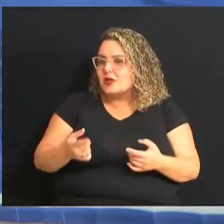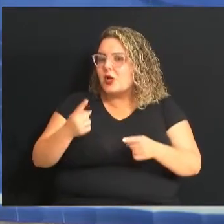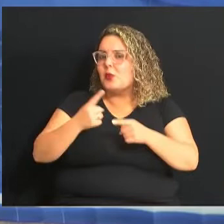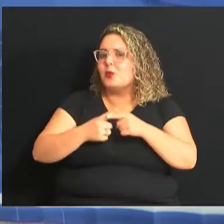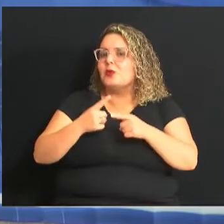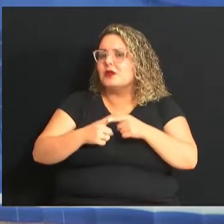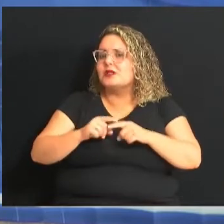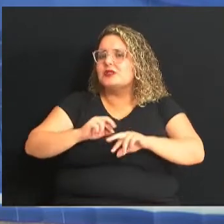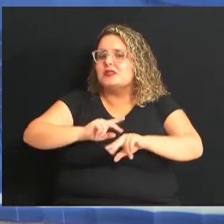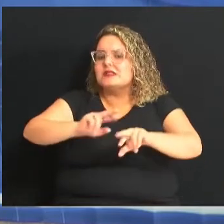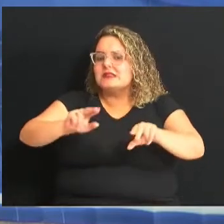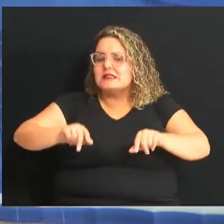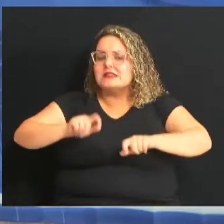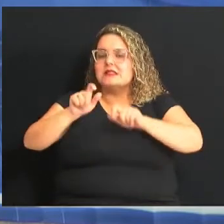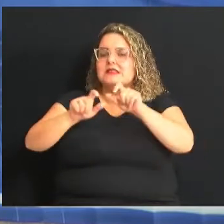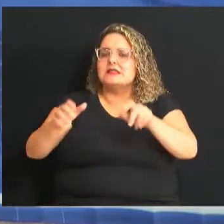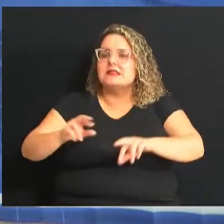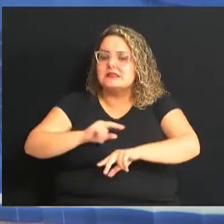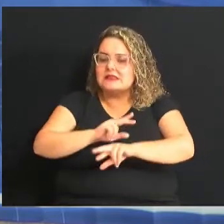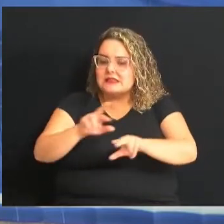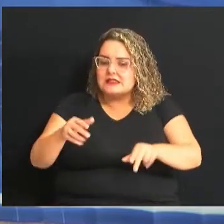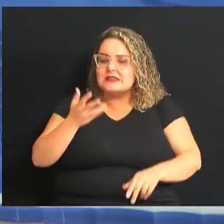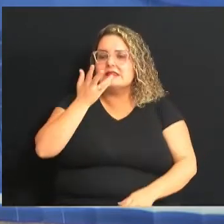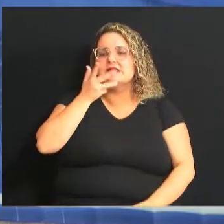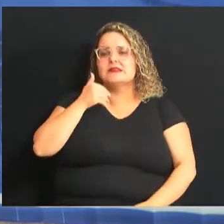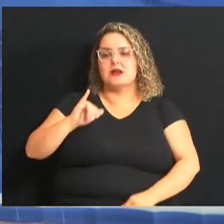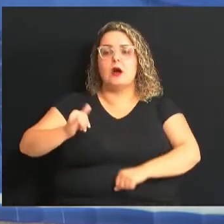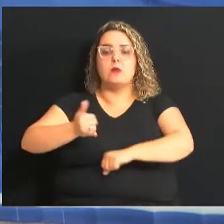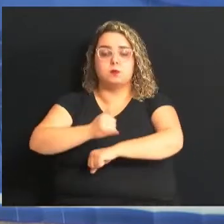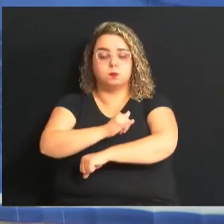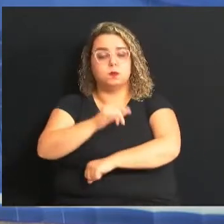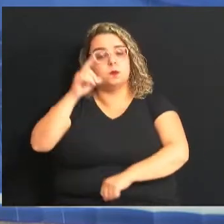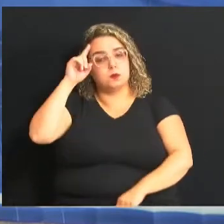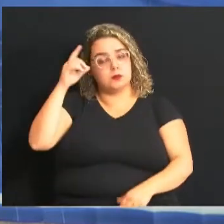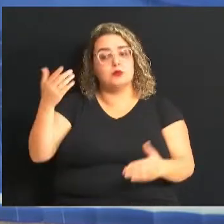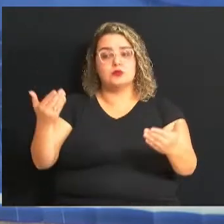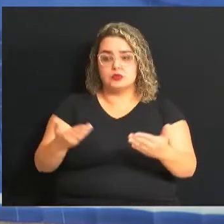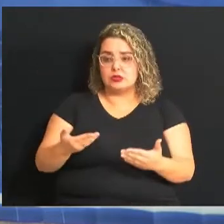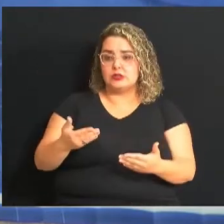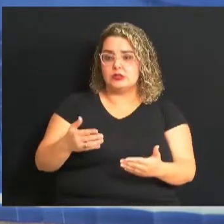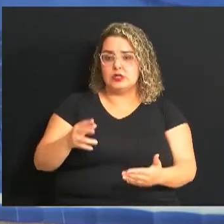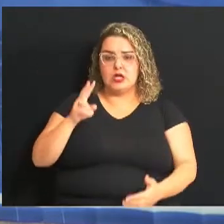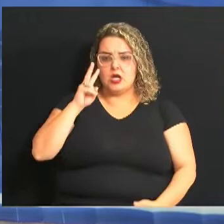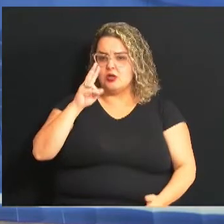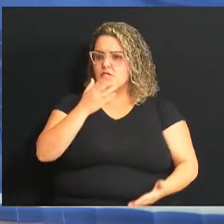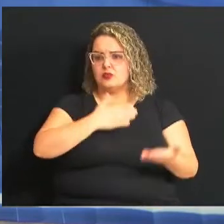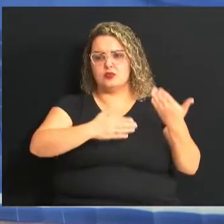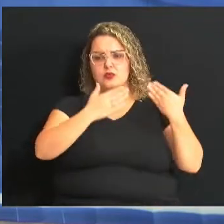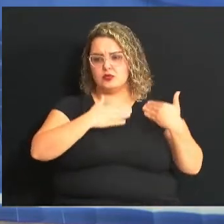tantas pessoas, tantas crianças aí obesas no dia de hoje? A gente não via isso lá na época dos nossos avós, né? É